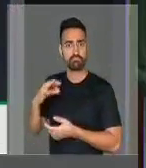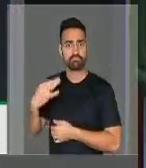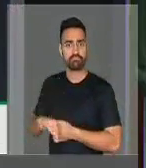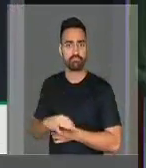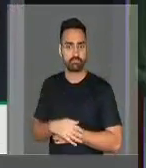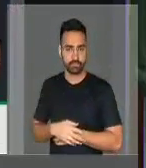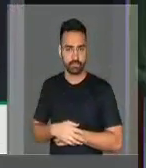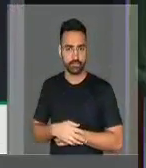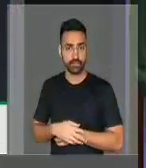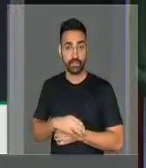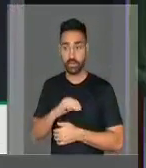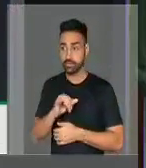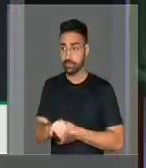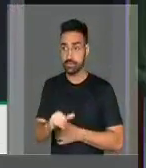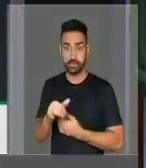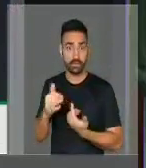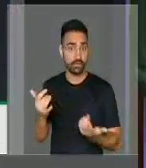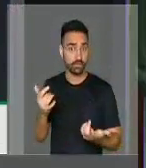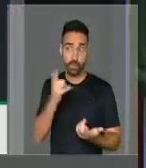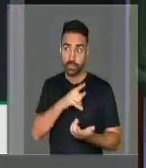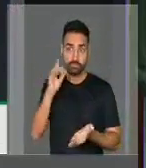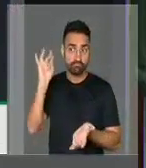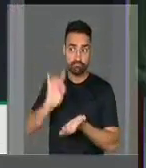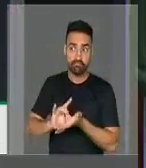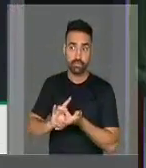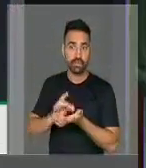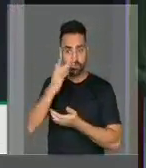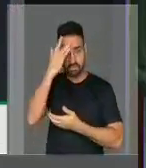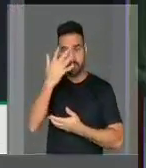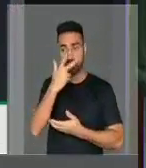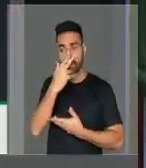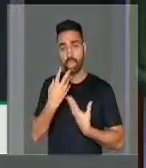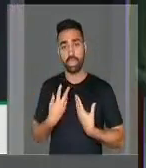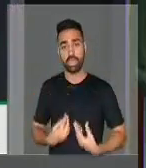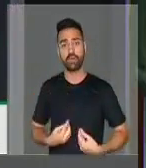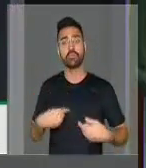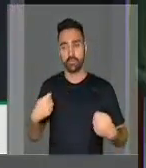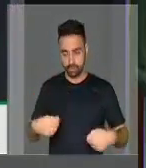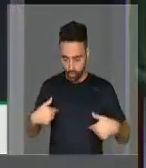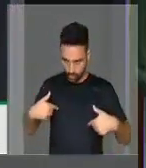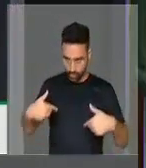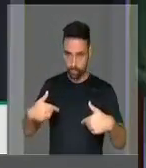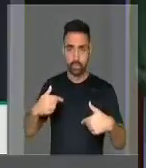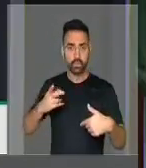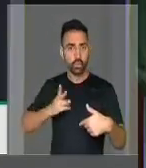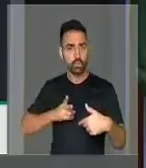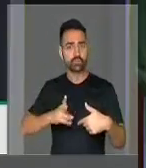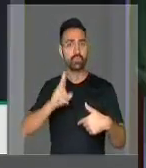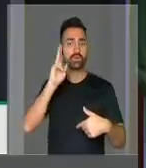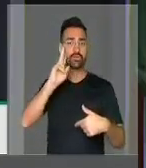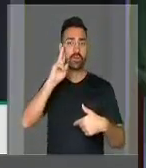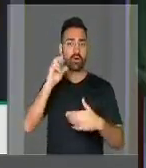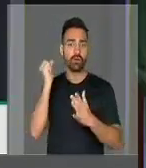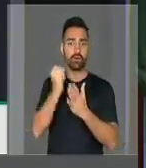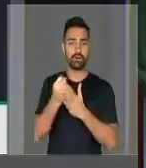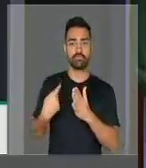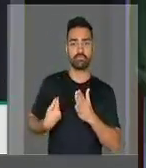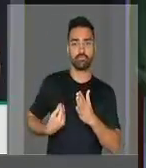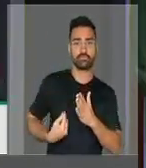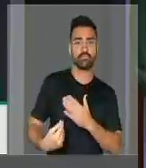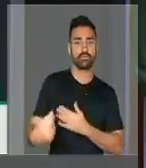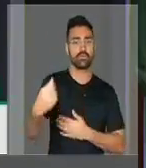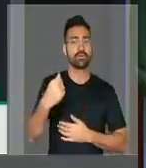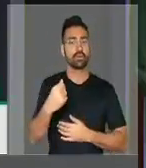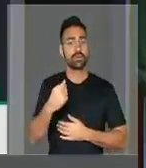a qual ninguém se mobiliza, para que continuemos essa tarefa histórica. Cada formação